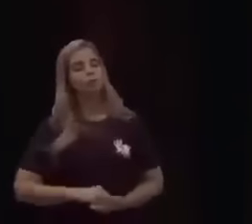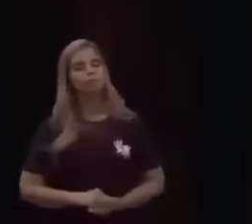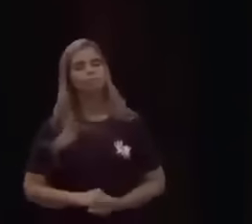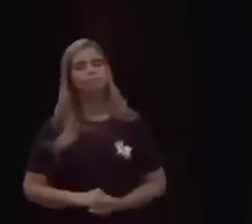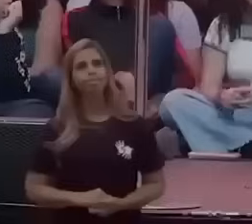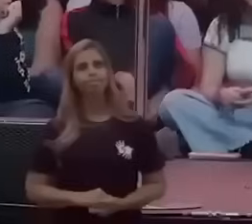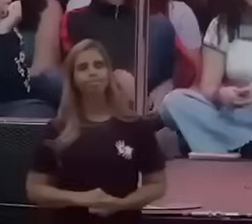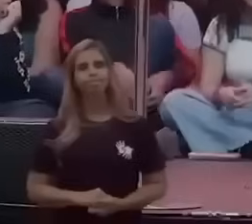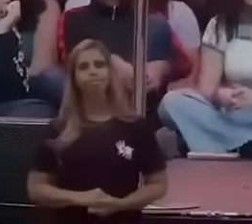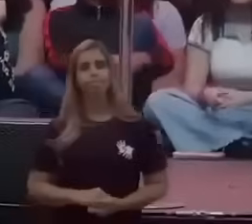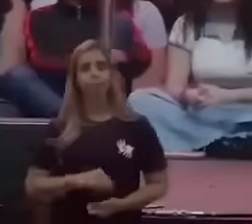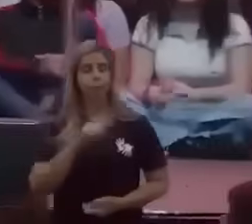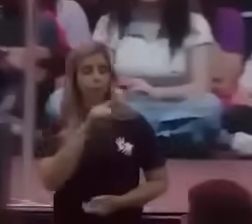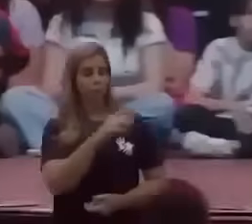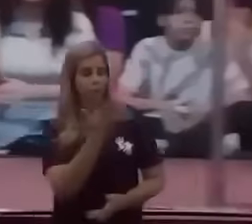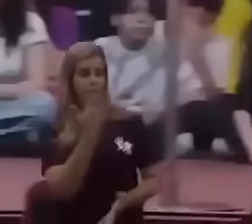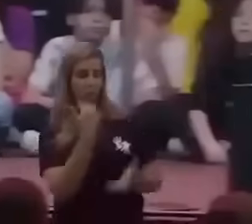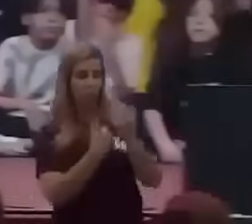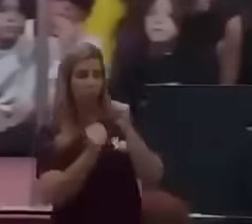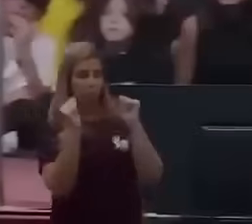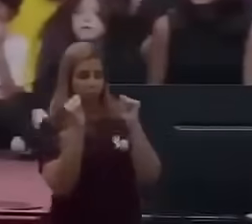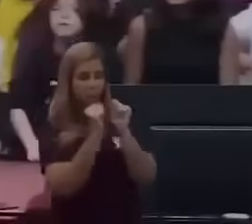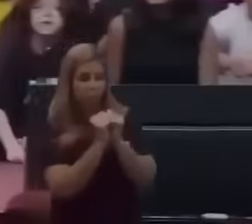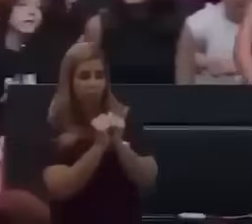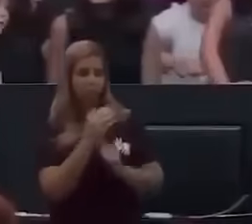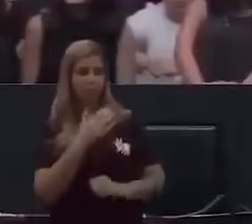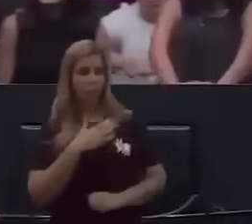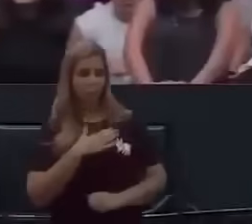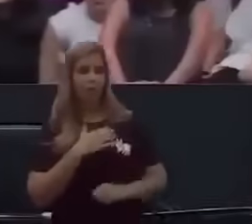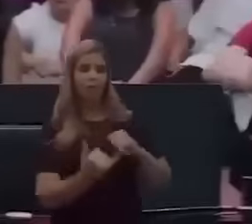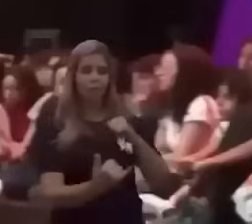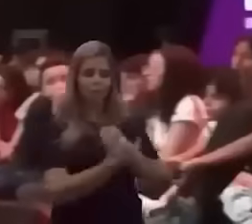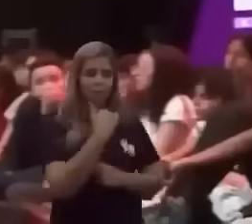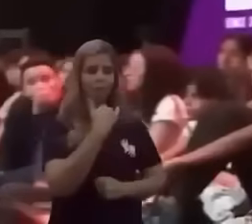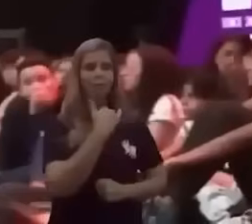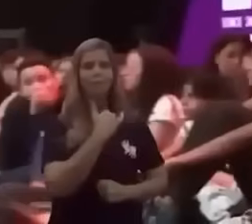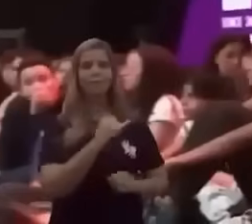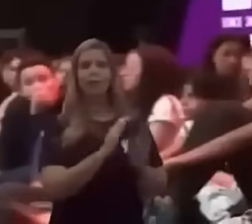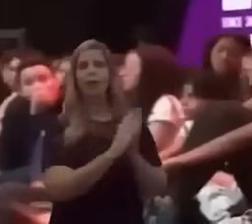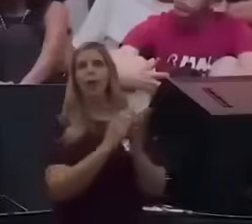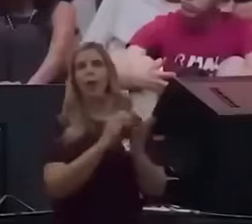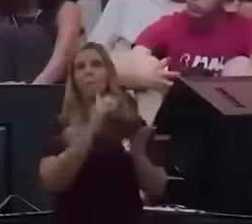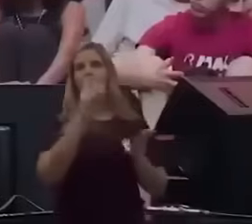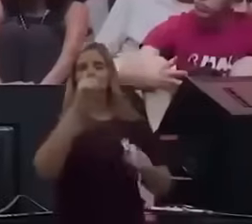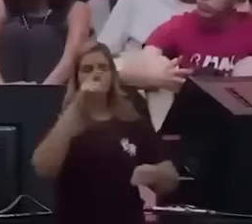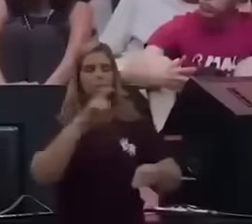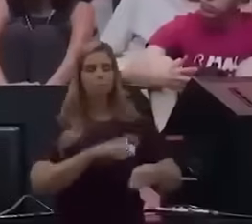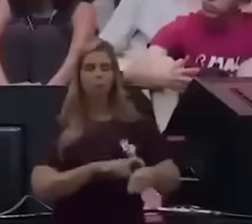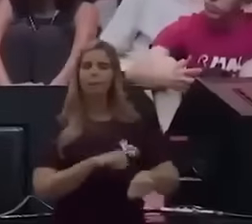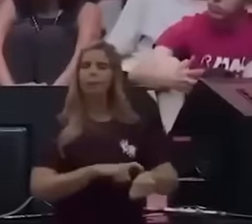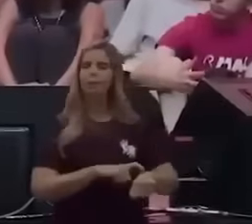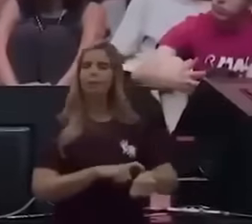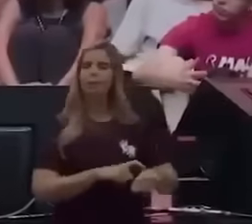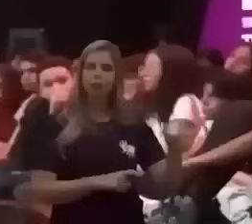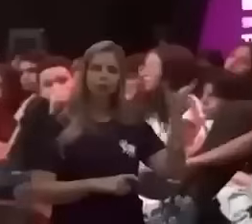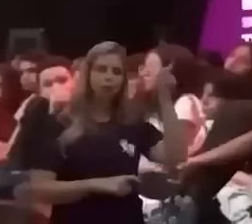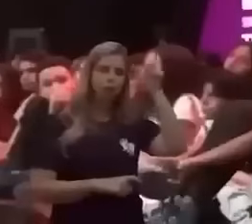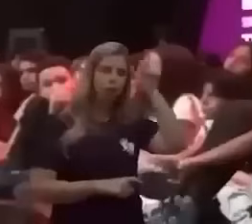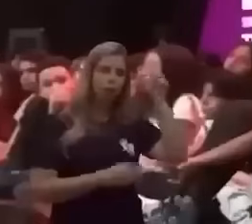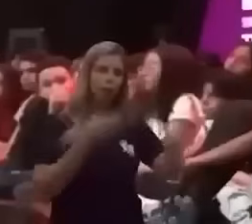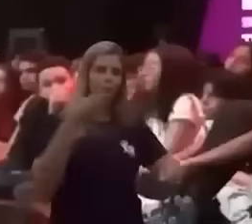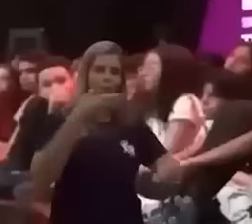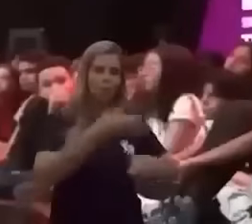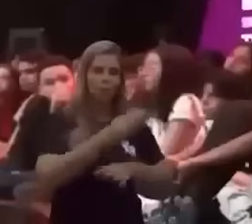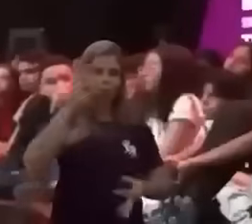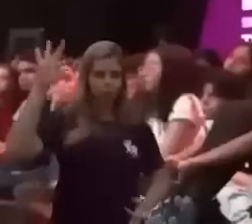Aliás, aquele que mete a mão comigo no prato me trairá. E diz a Bíblia que nesse momento Satanás entrou em Judas, e ele